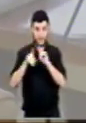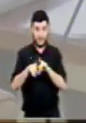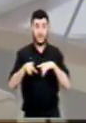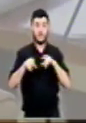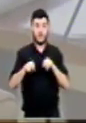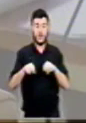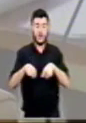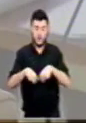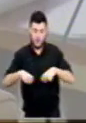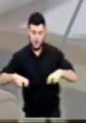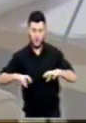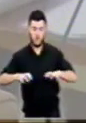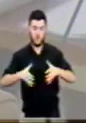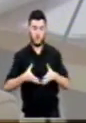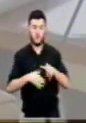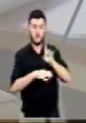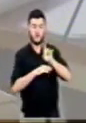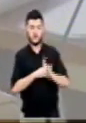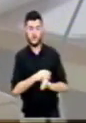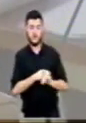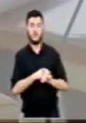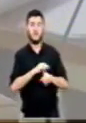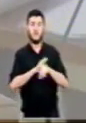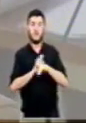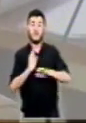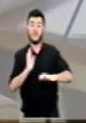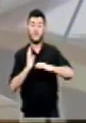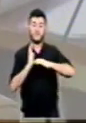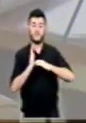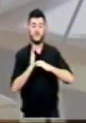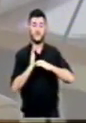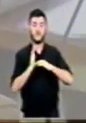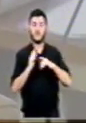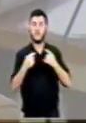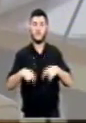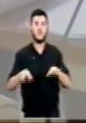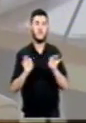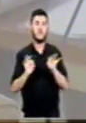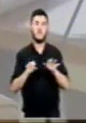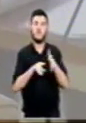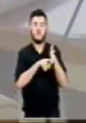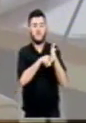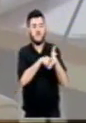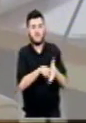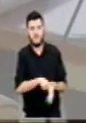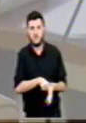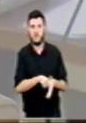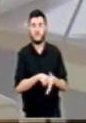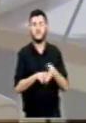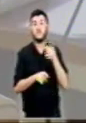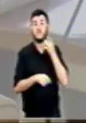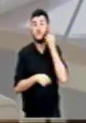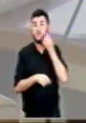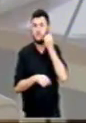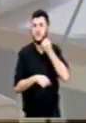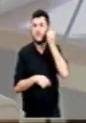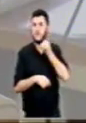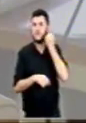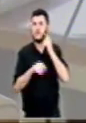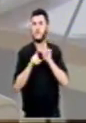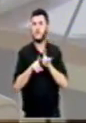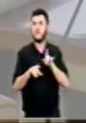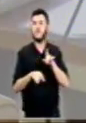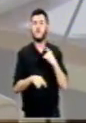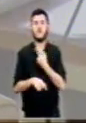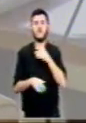Senado, não implica necessária investigação de parlamentar, já que a responsabilidade penal